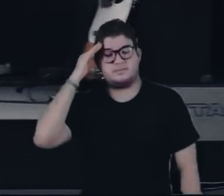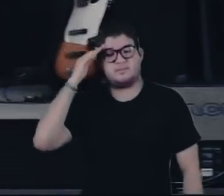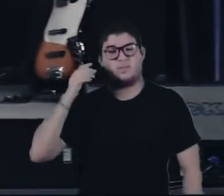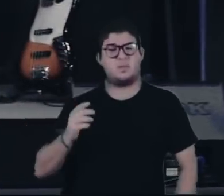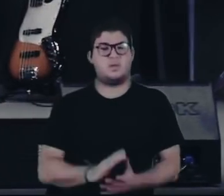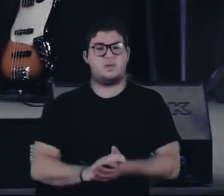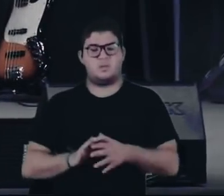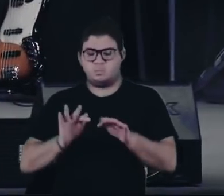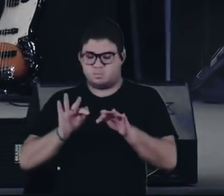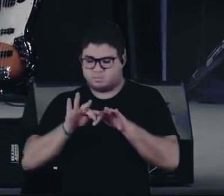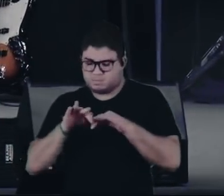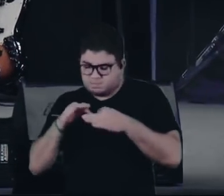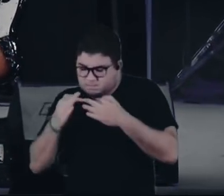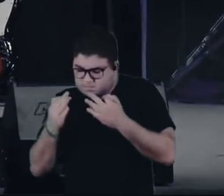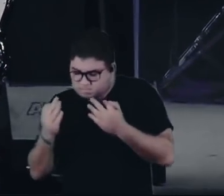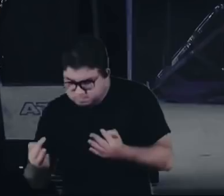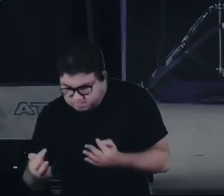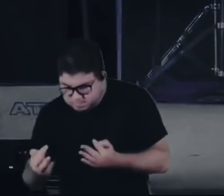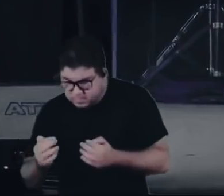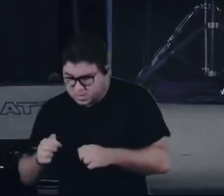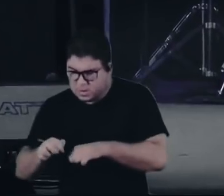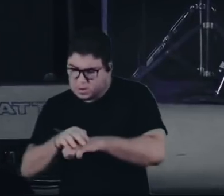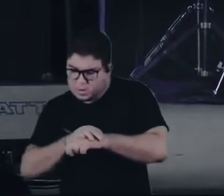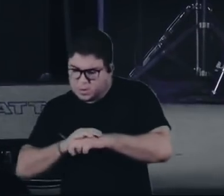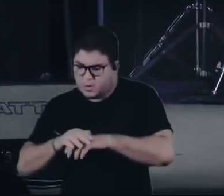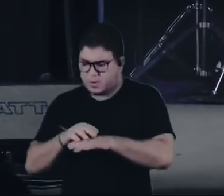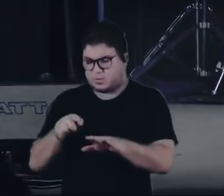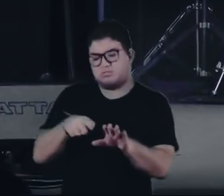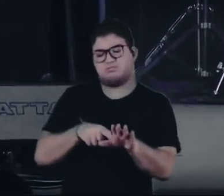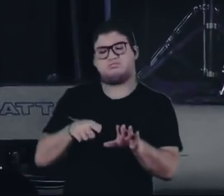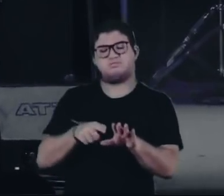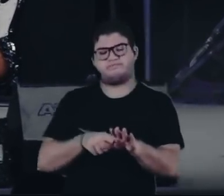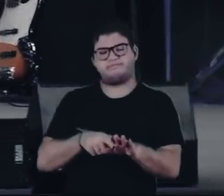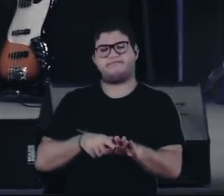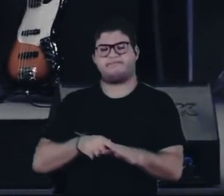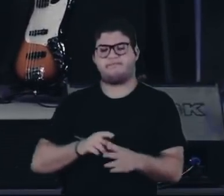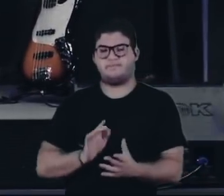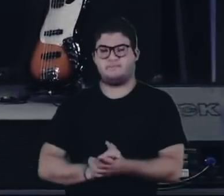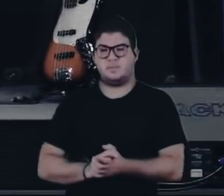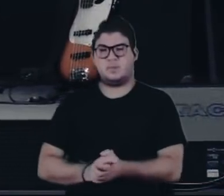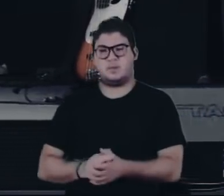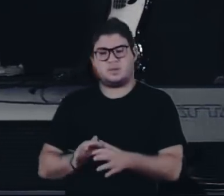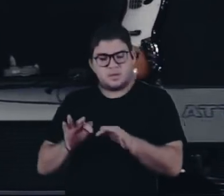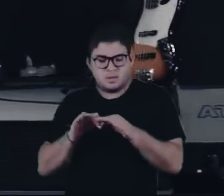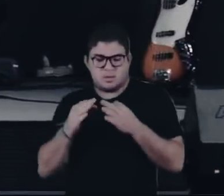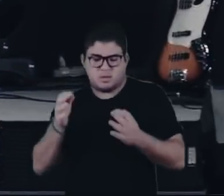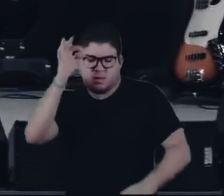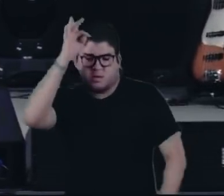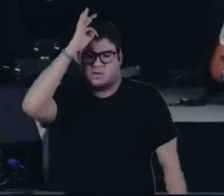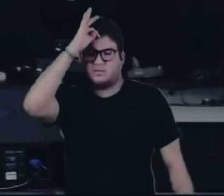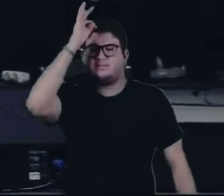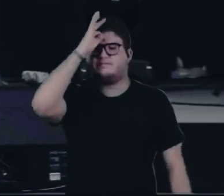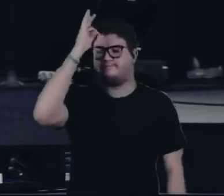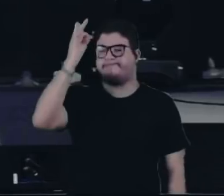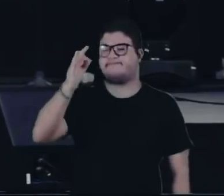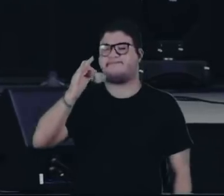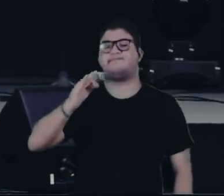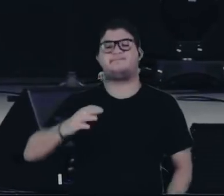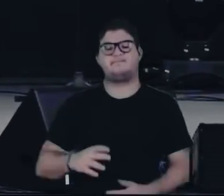que se baixar para lavar os pés das pessoas. É isso que é talento. É isso que é